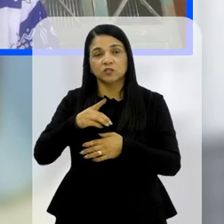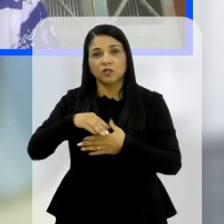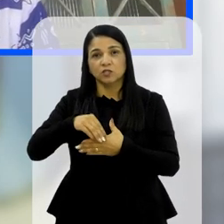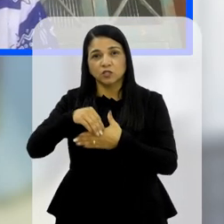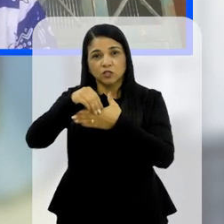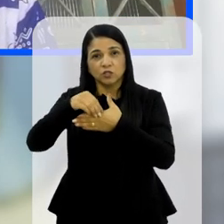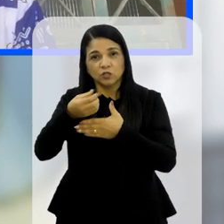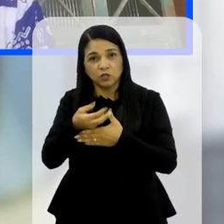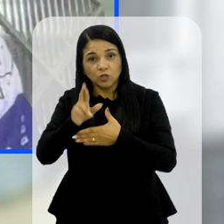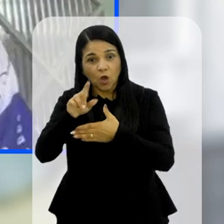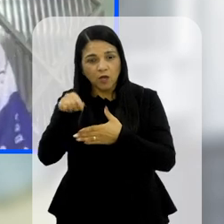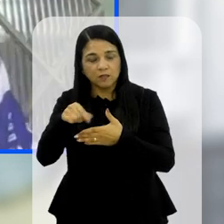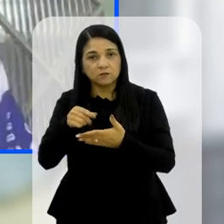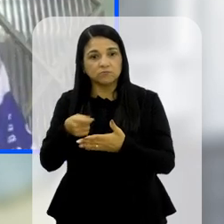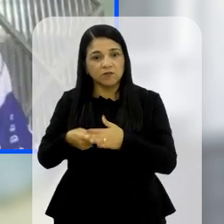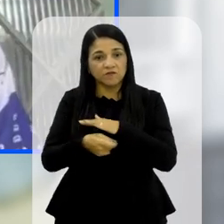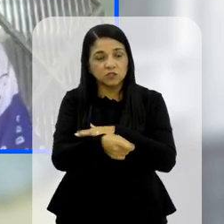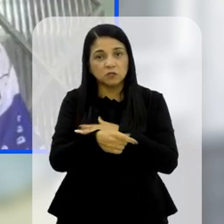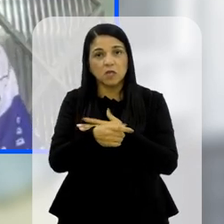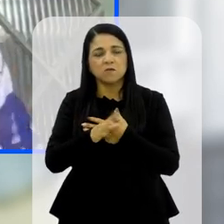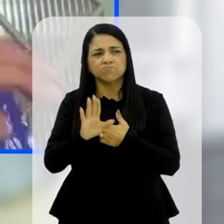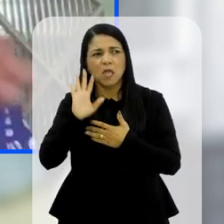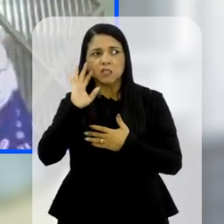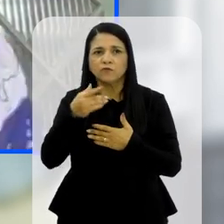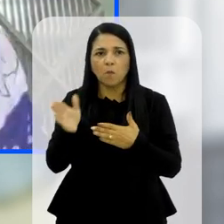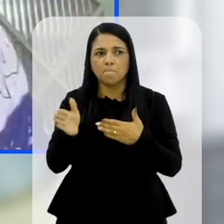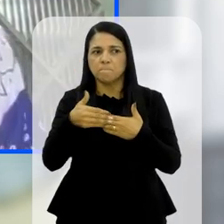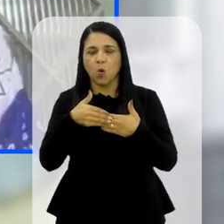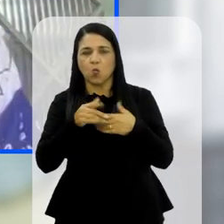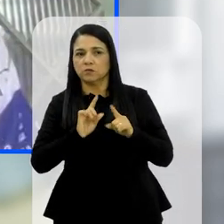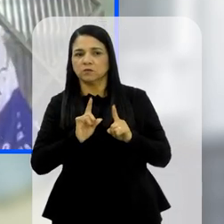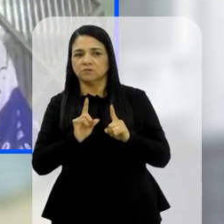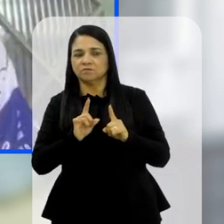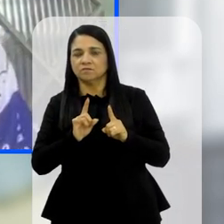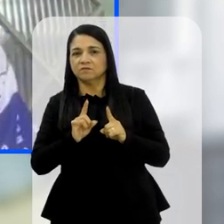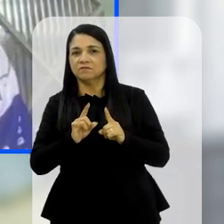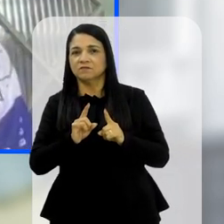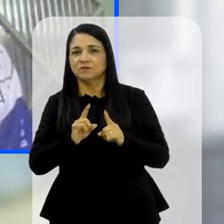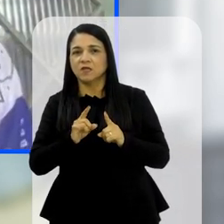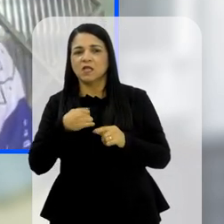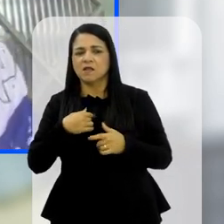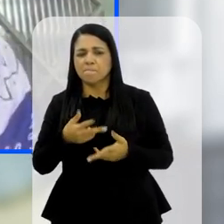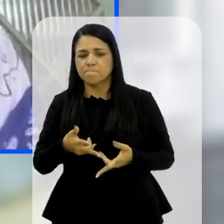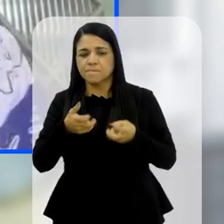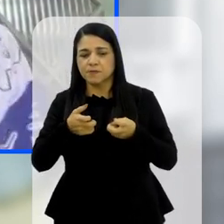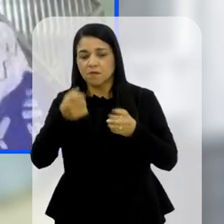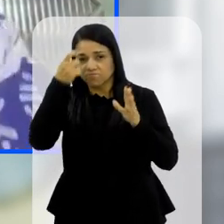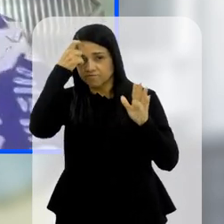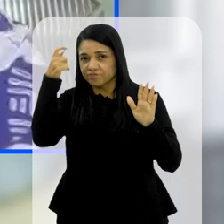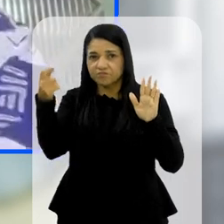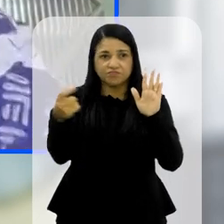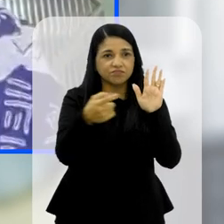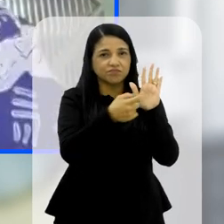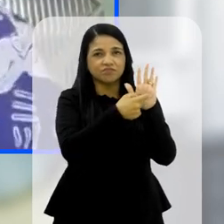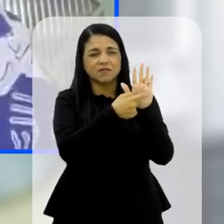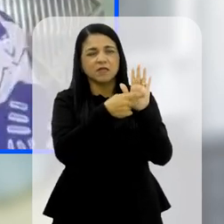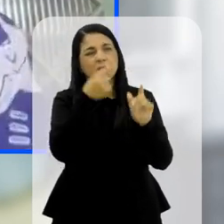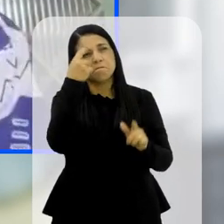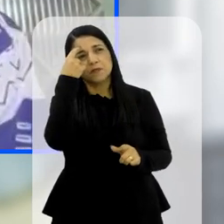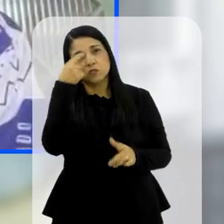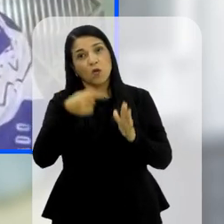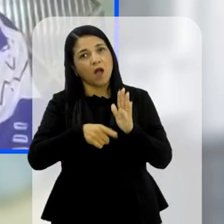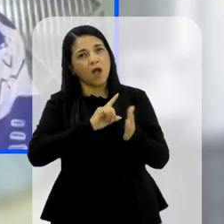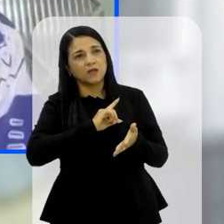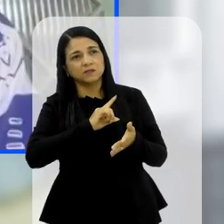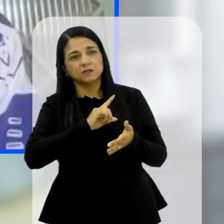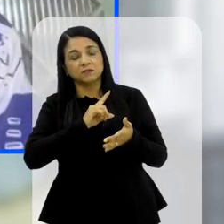80 milhões de dólares agora nos estúdios dele. Ele resolveu não abrir porque ele viu uma nova